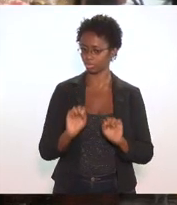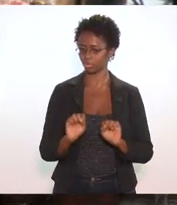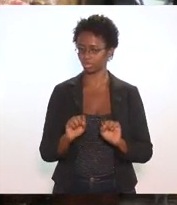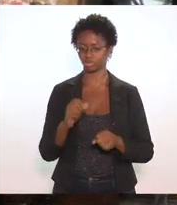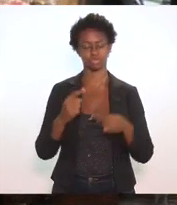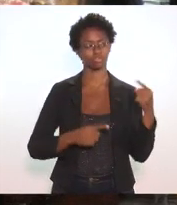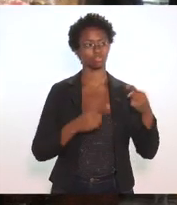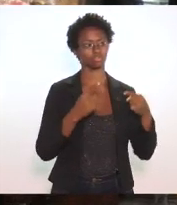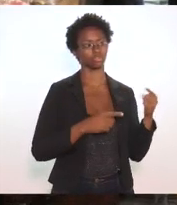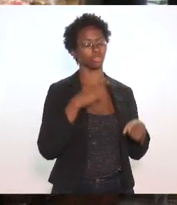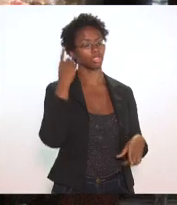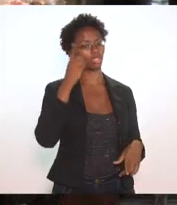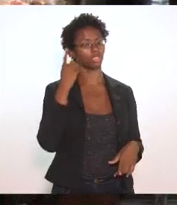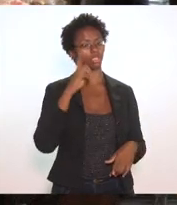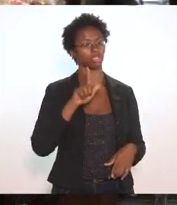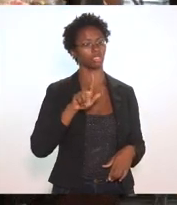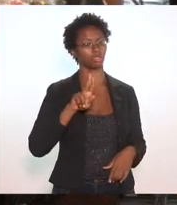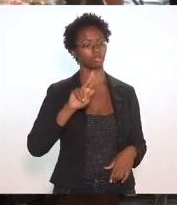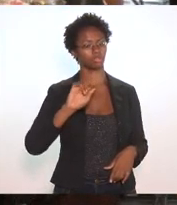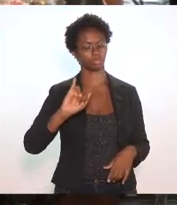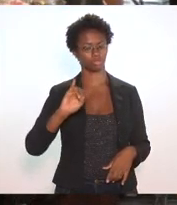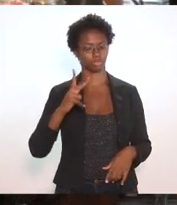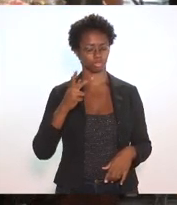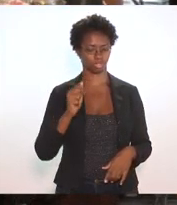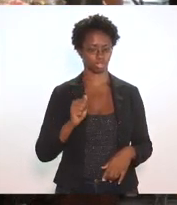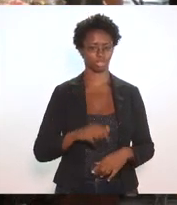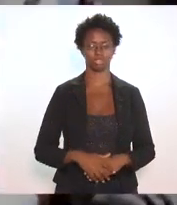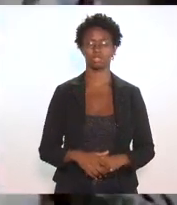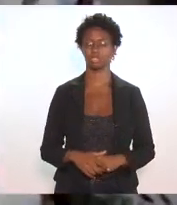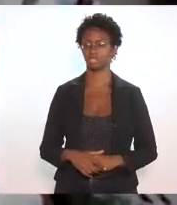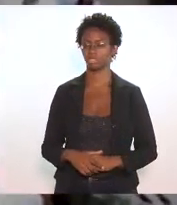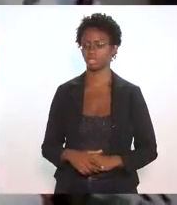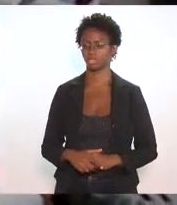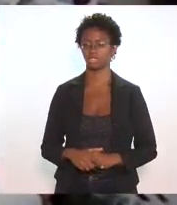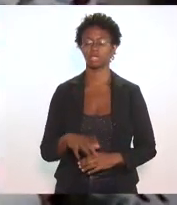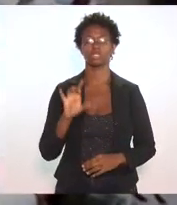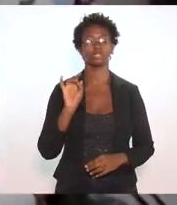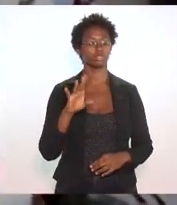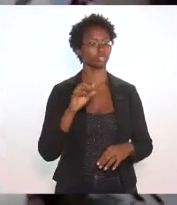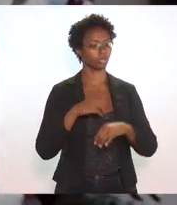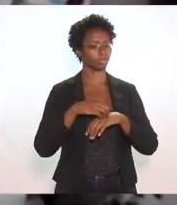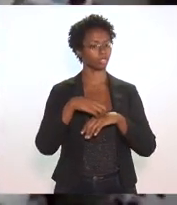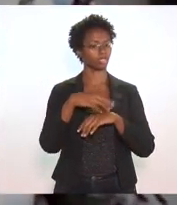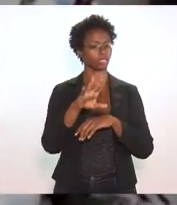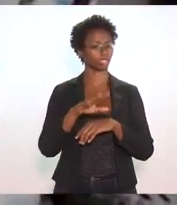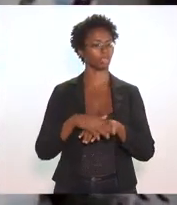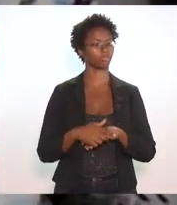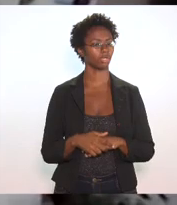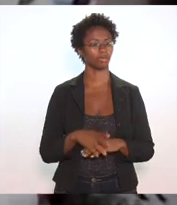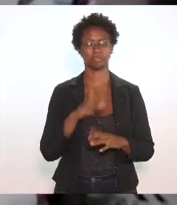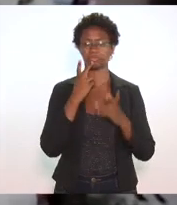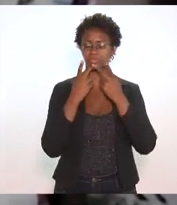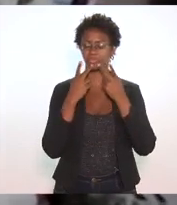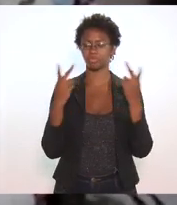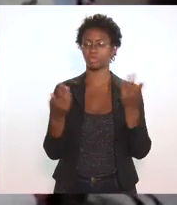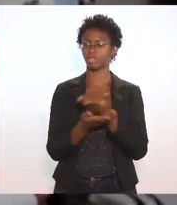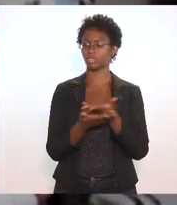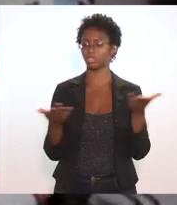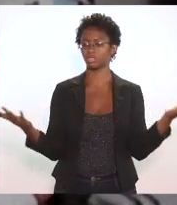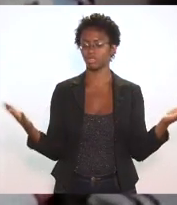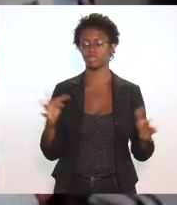discutir, deputada Lucinha. Não é para discutir, é só para encaminhar a todos os nossos pares que estão